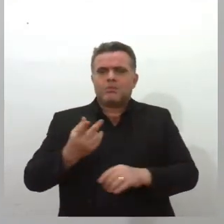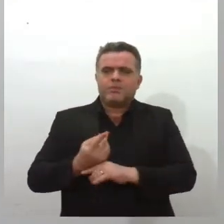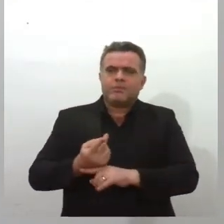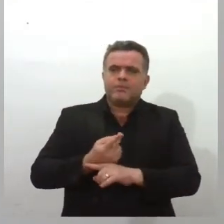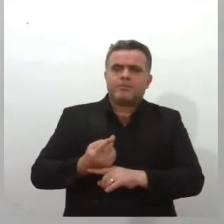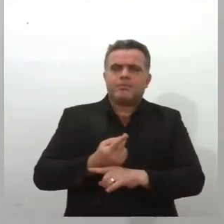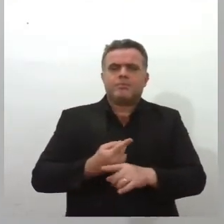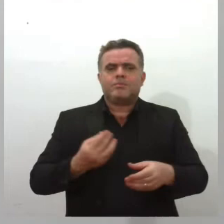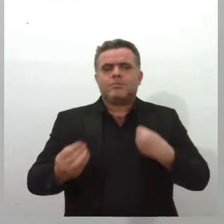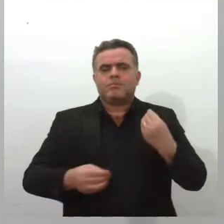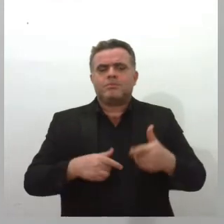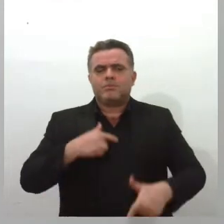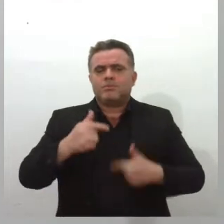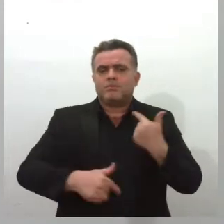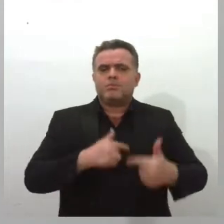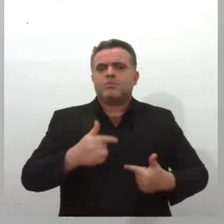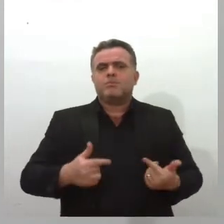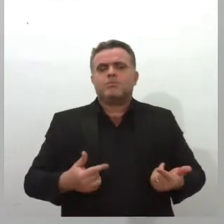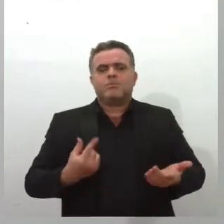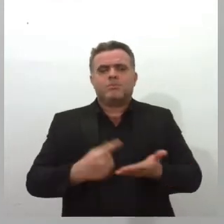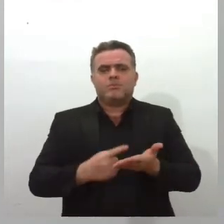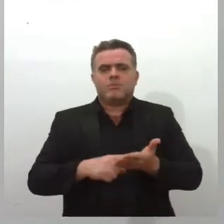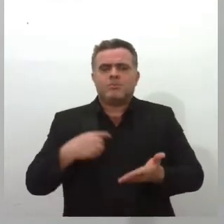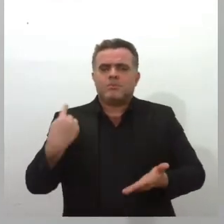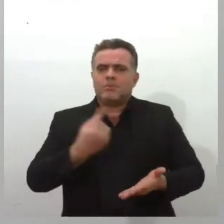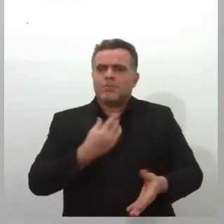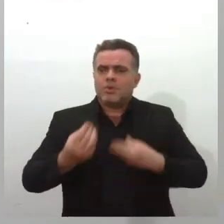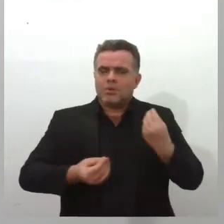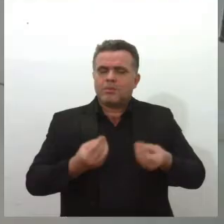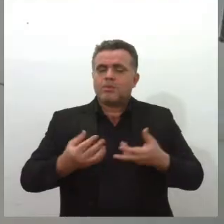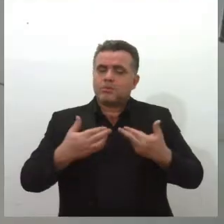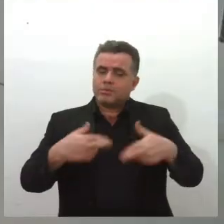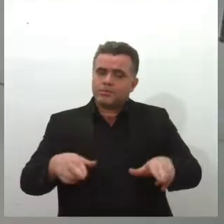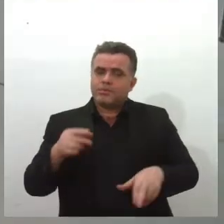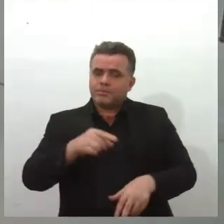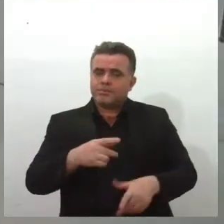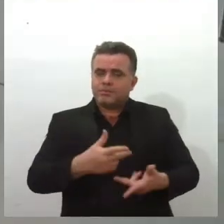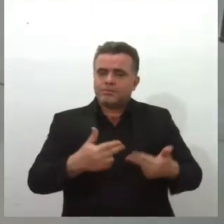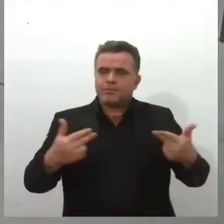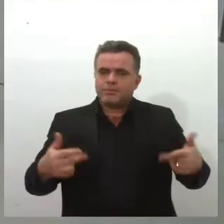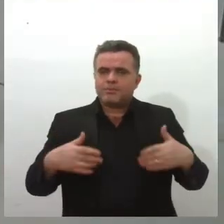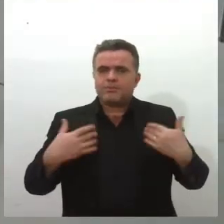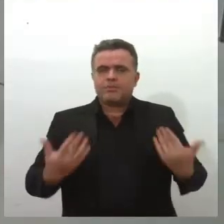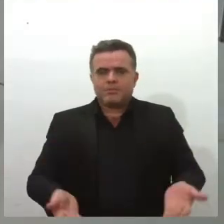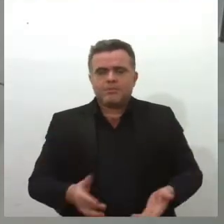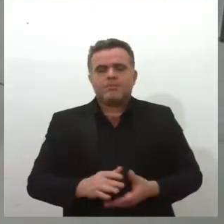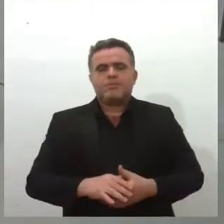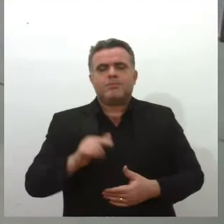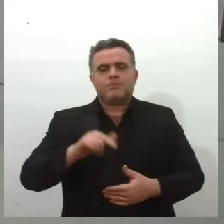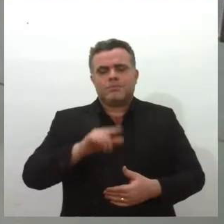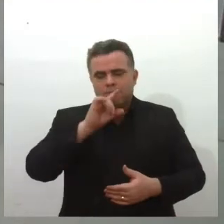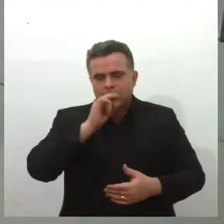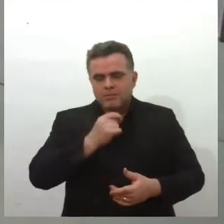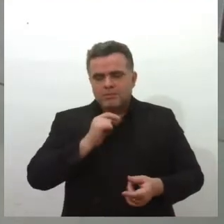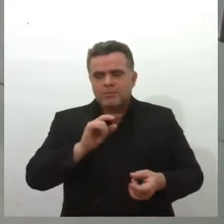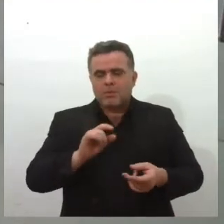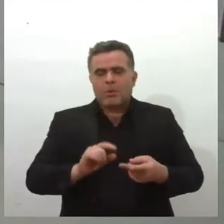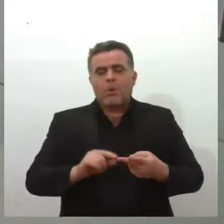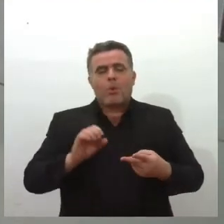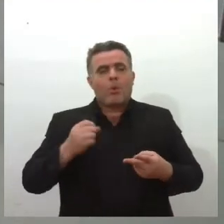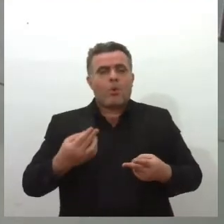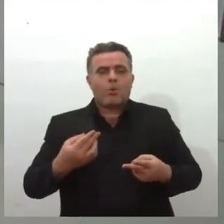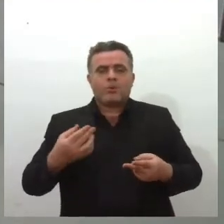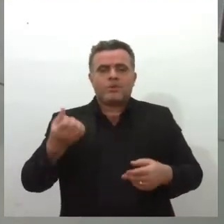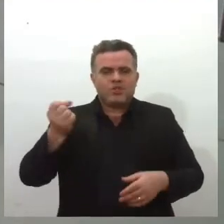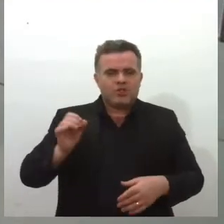como atuar e de como agir em situações como essas. As denúncias partem mais de Aracaju ou do estado de Sergipe